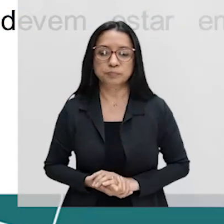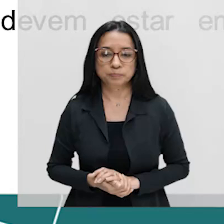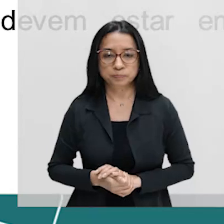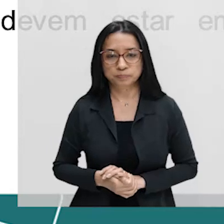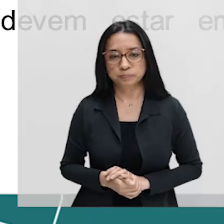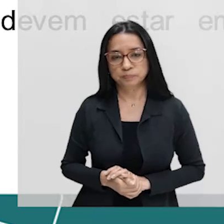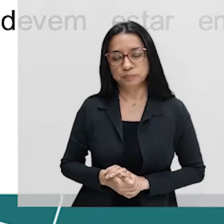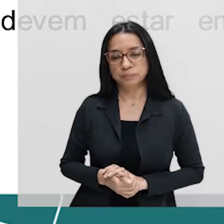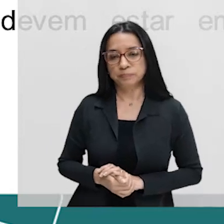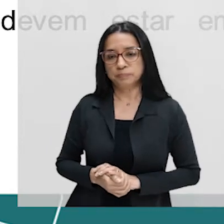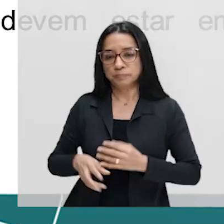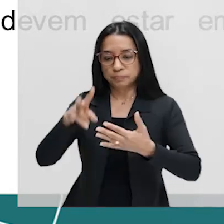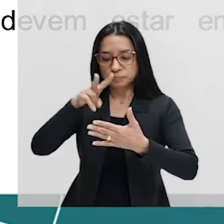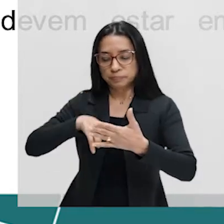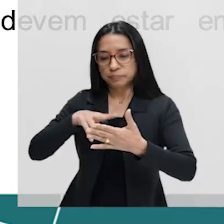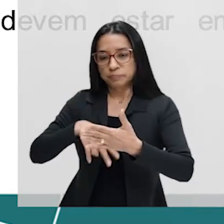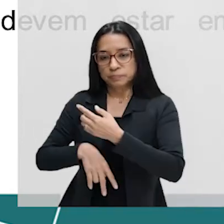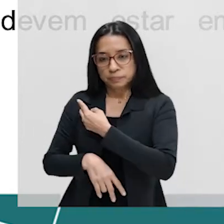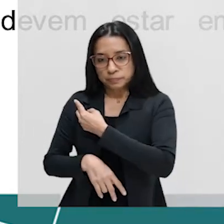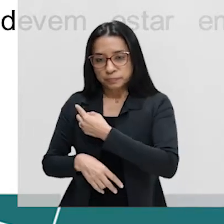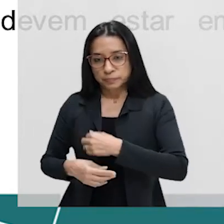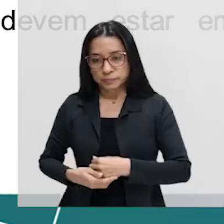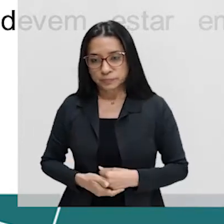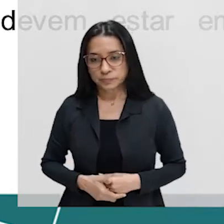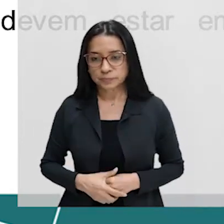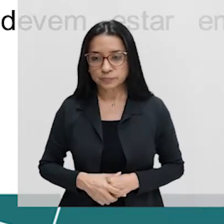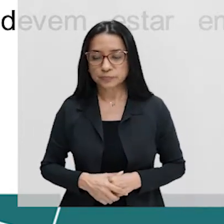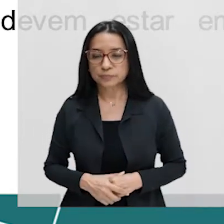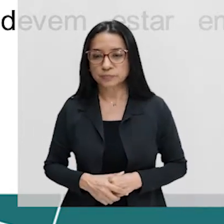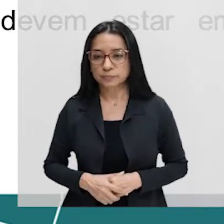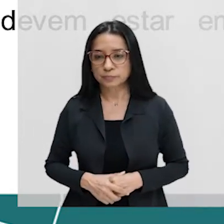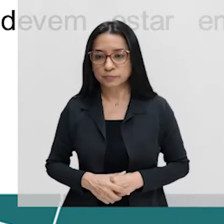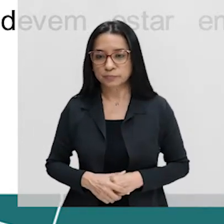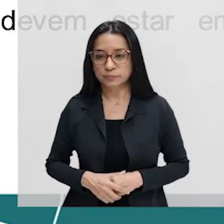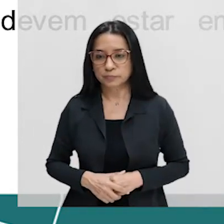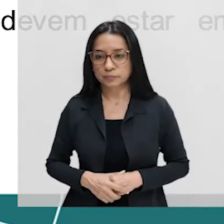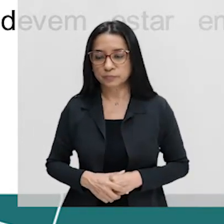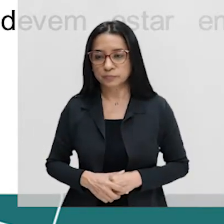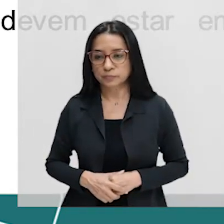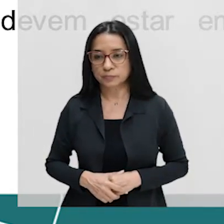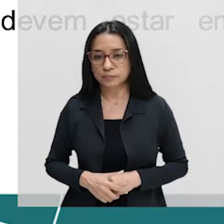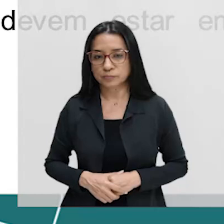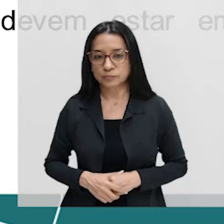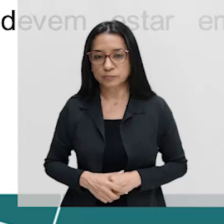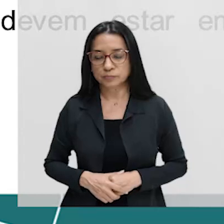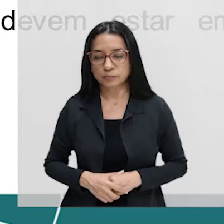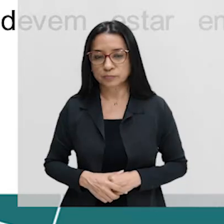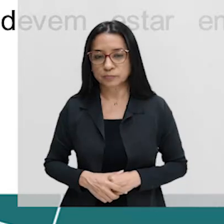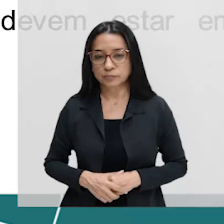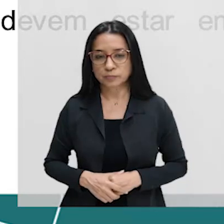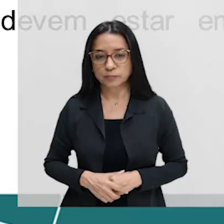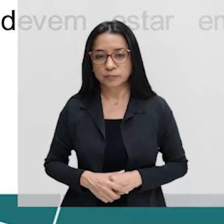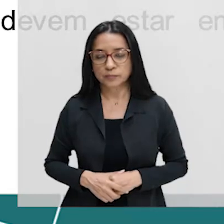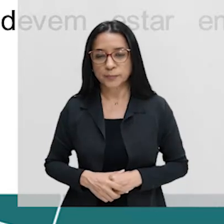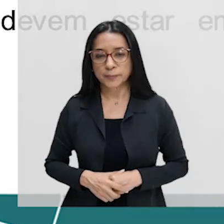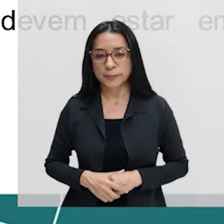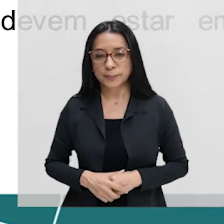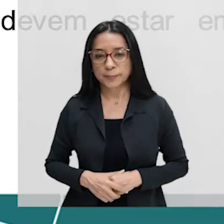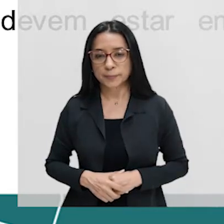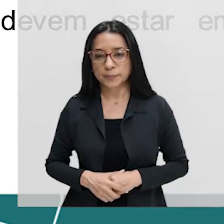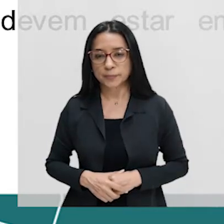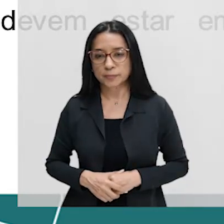Se ocorrer a fecundação, a segmentação do blastodisco, a segmentação